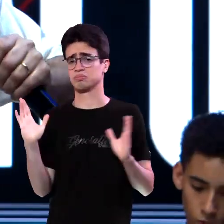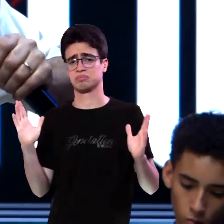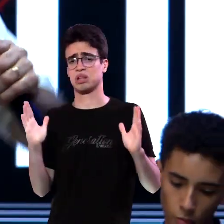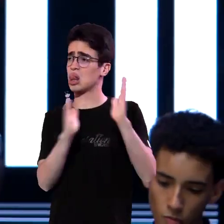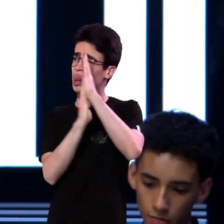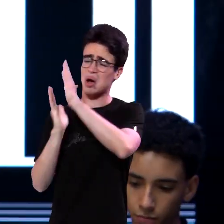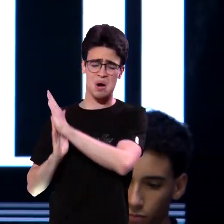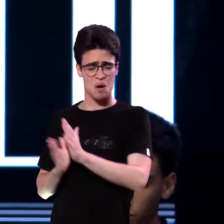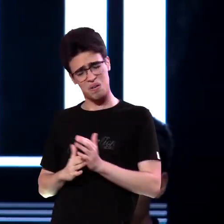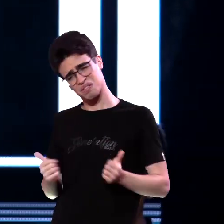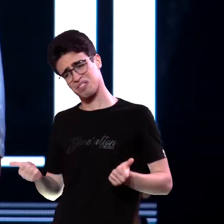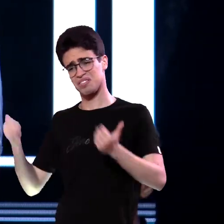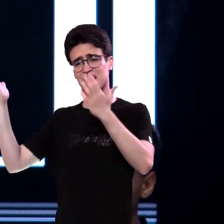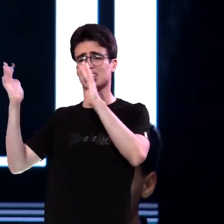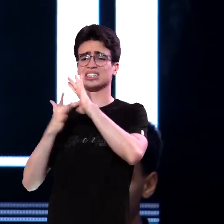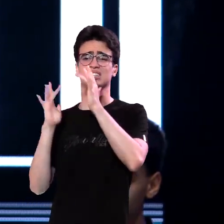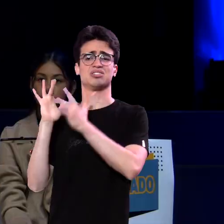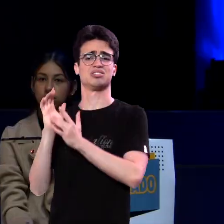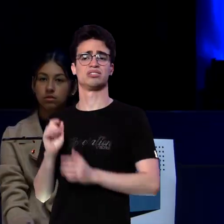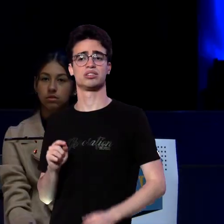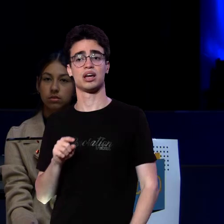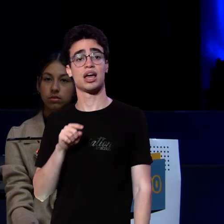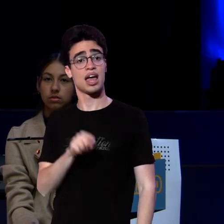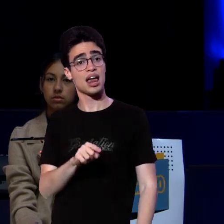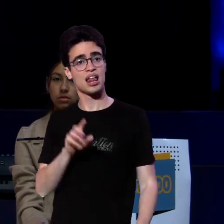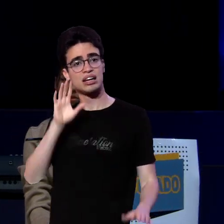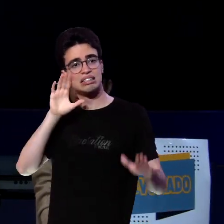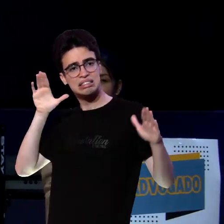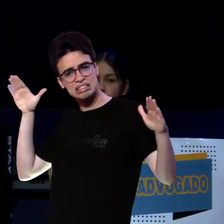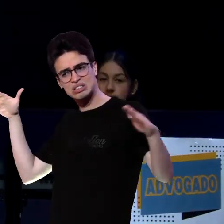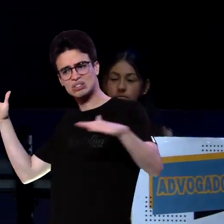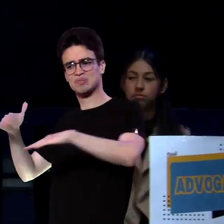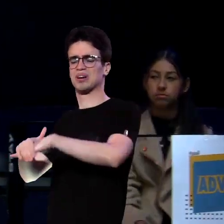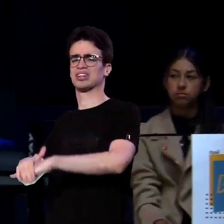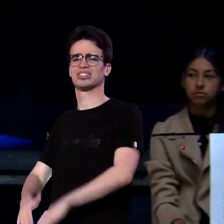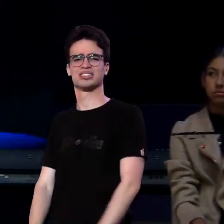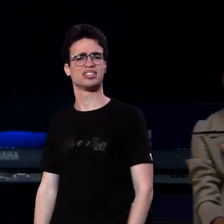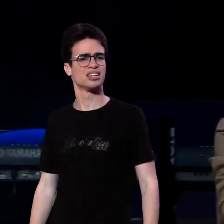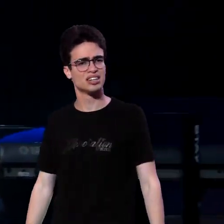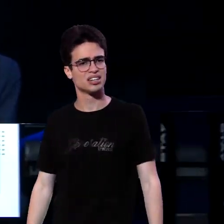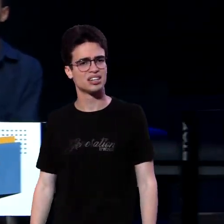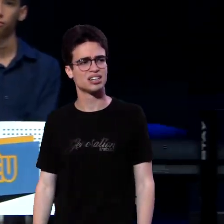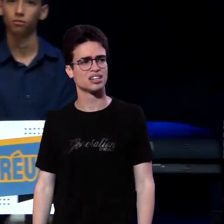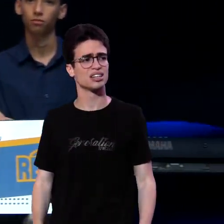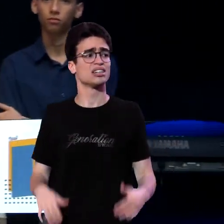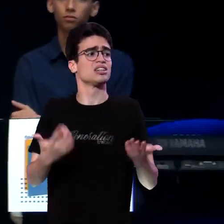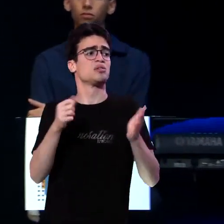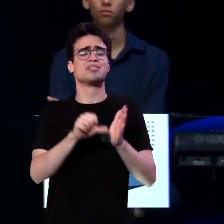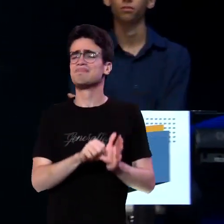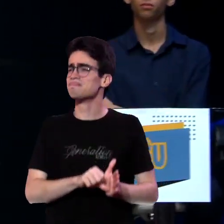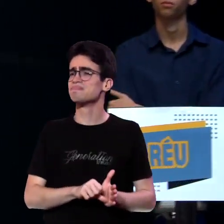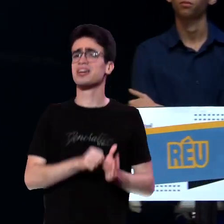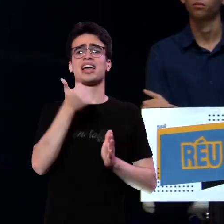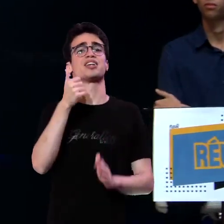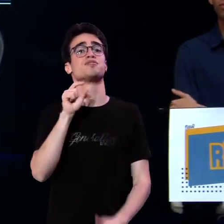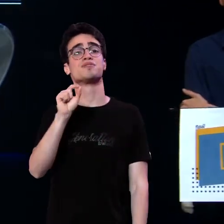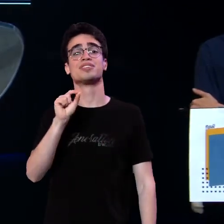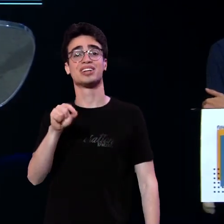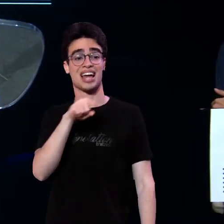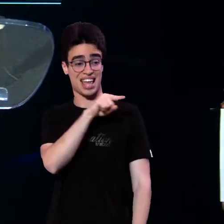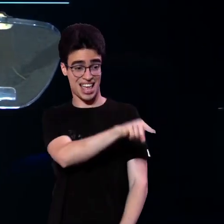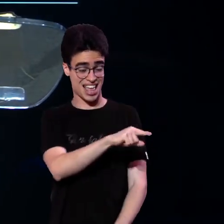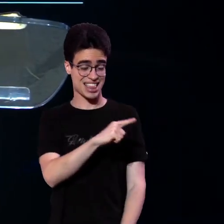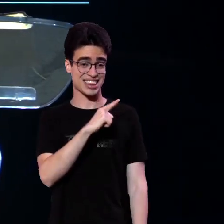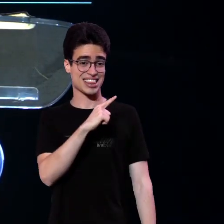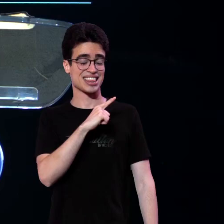ele se prostra em adoração a Deus. Ou seja, a primeira ação da promotoria de Satanás não